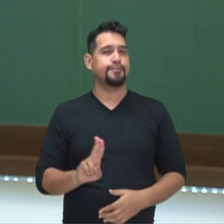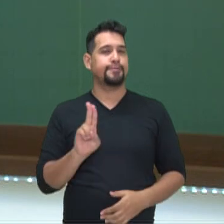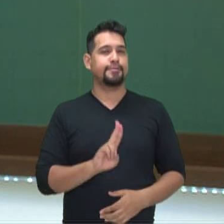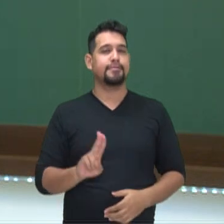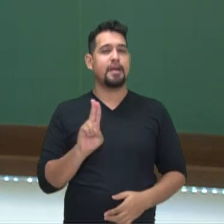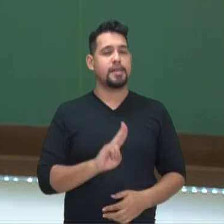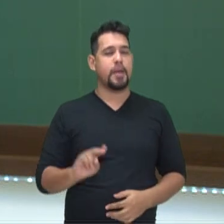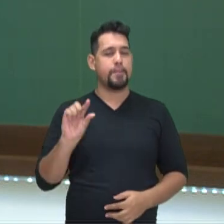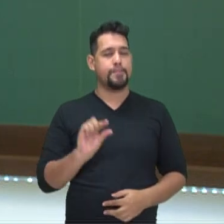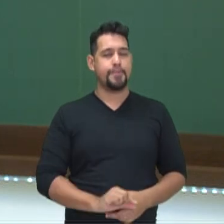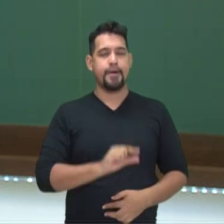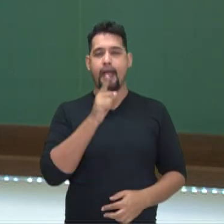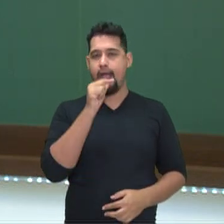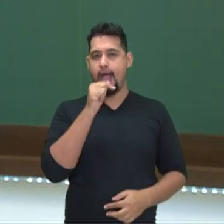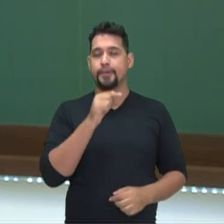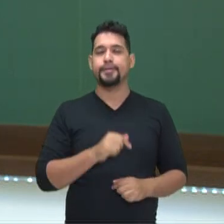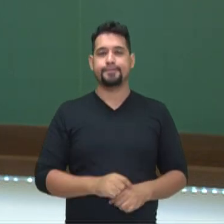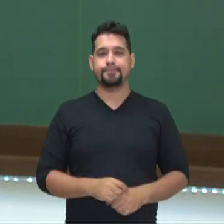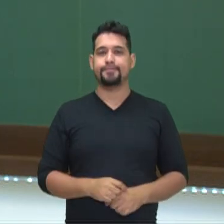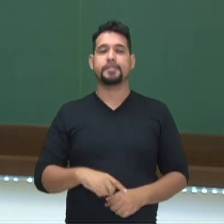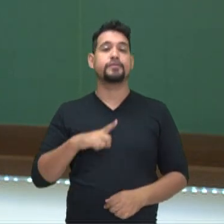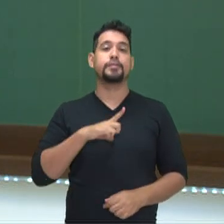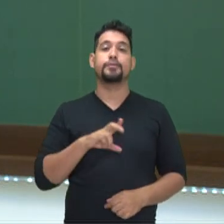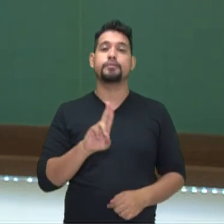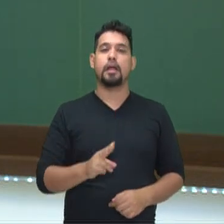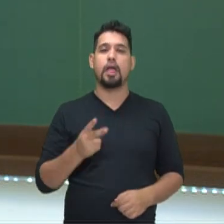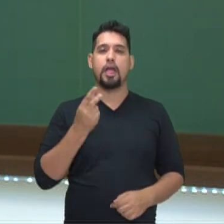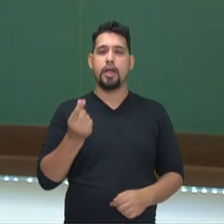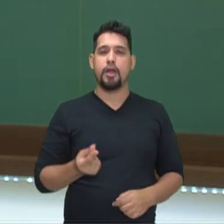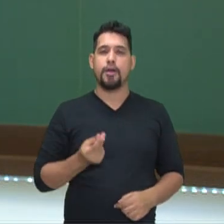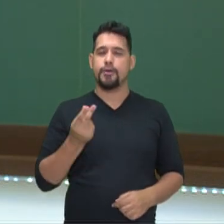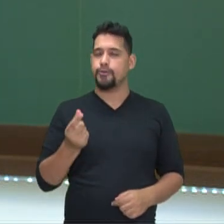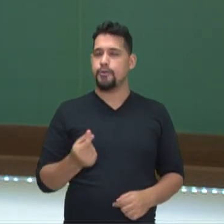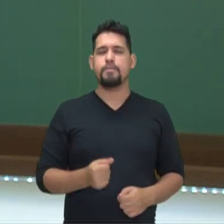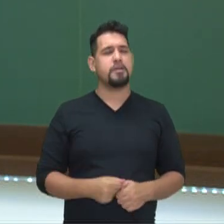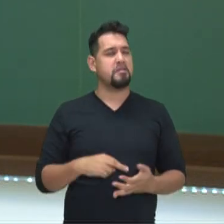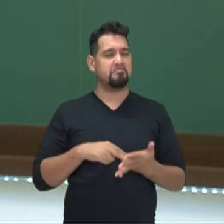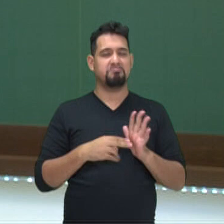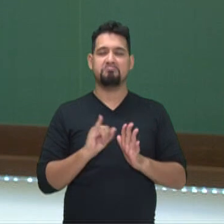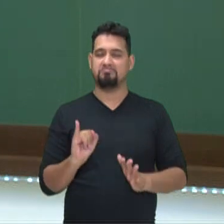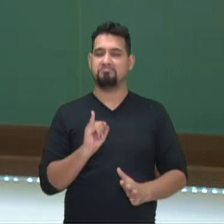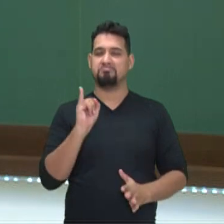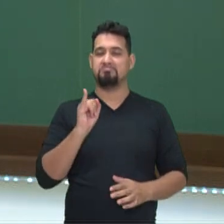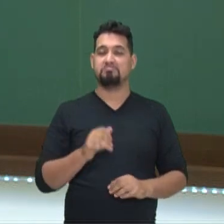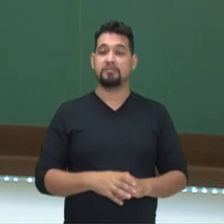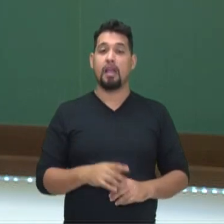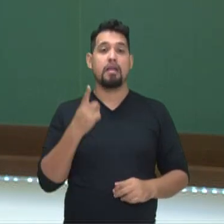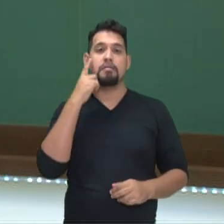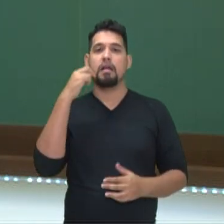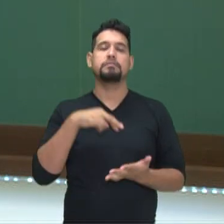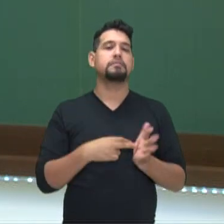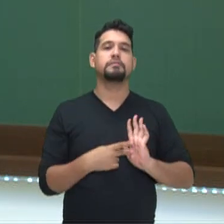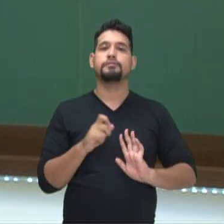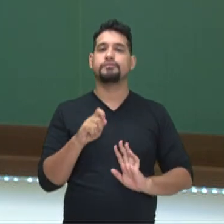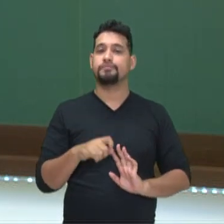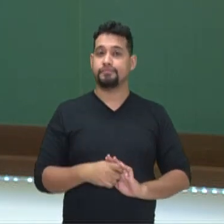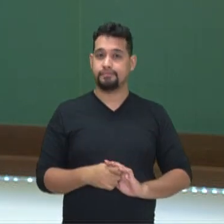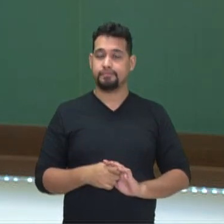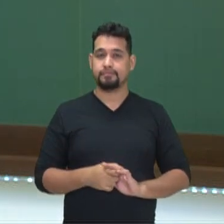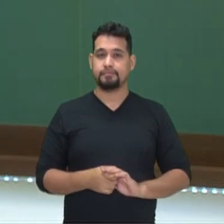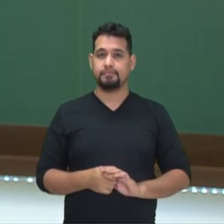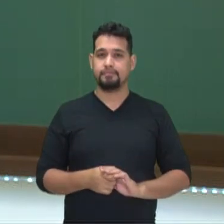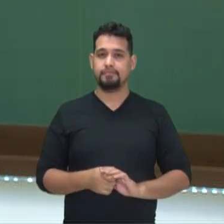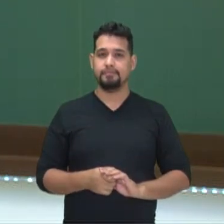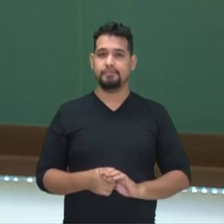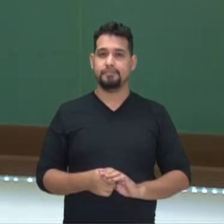aí um mínimo de água, né? Vai ter aí uma economia bem significativa. A ideia, né, provavelmente